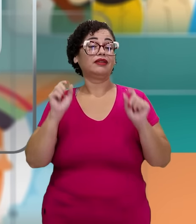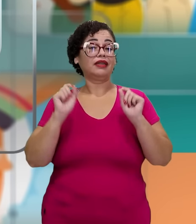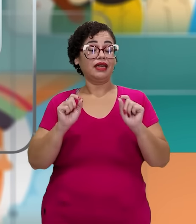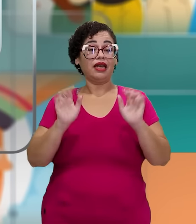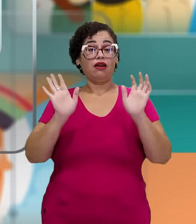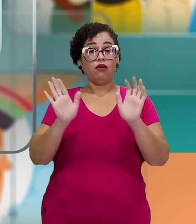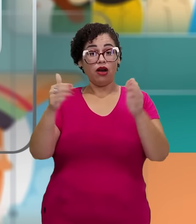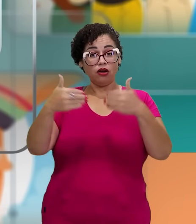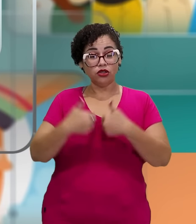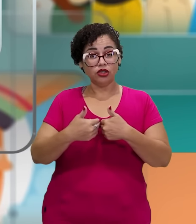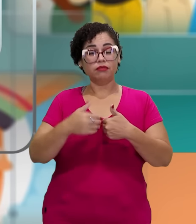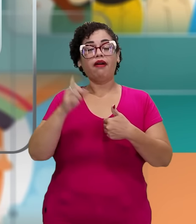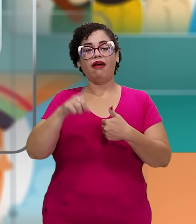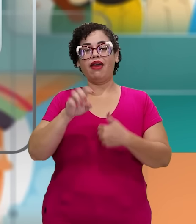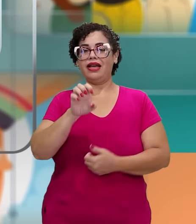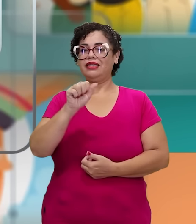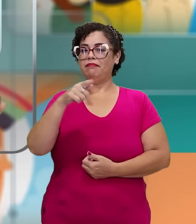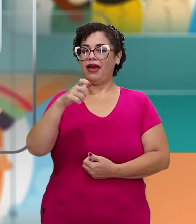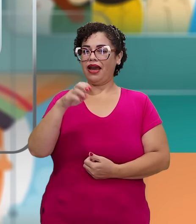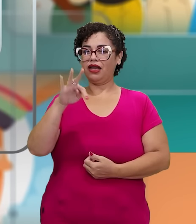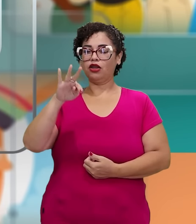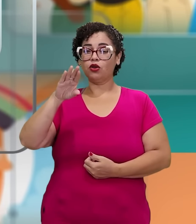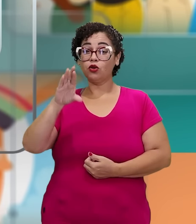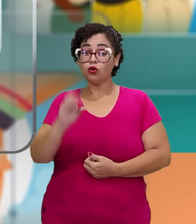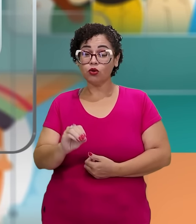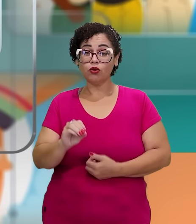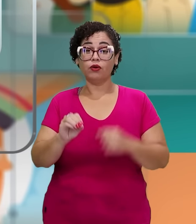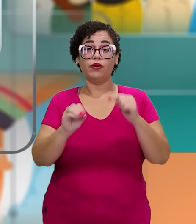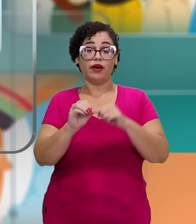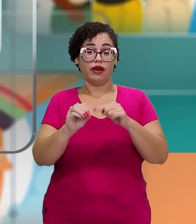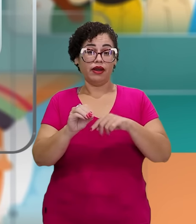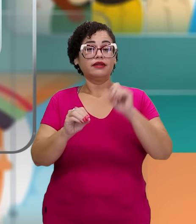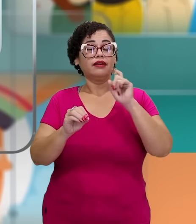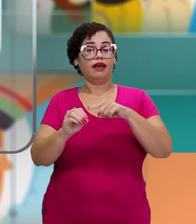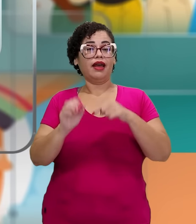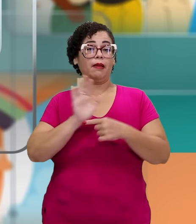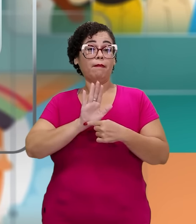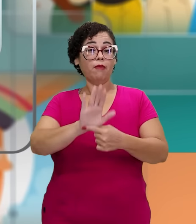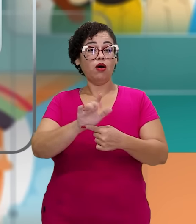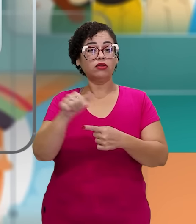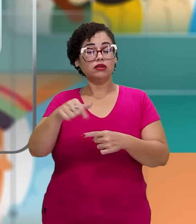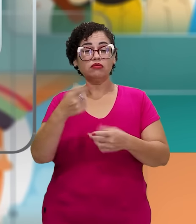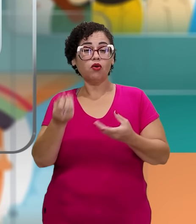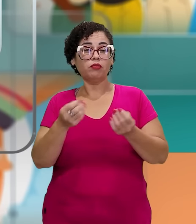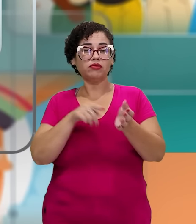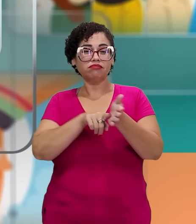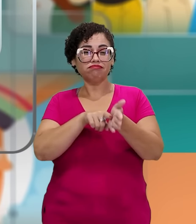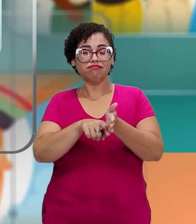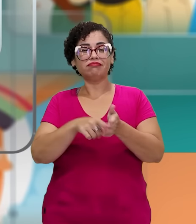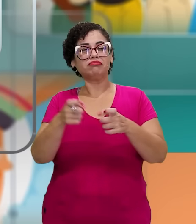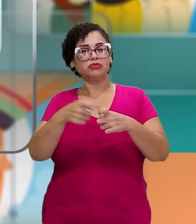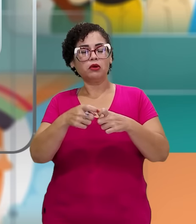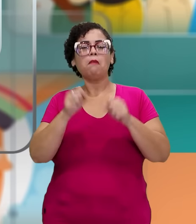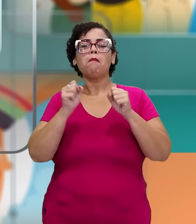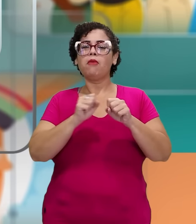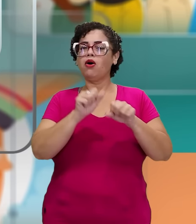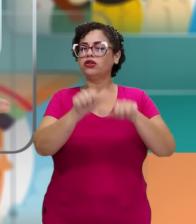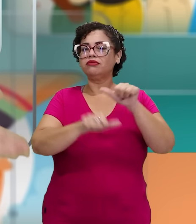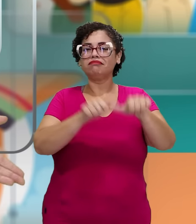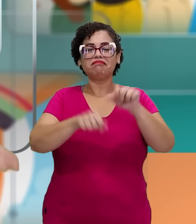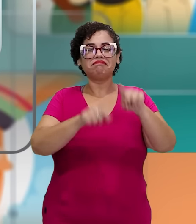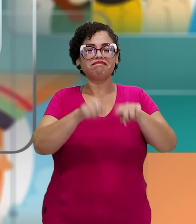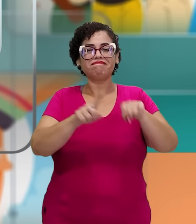autismo é um espectro O que significa que a sua apresentação Clínica pode variar consideravelmente